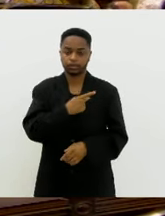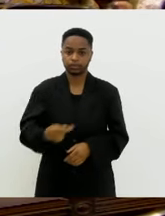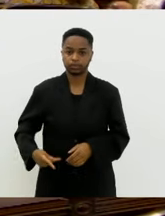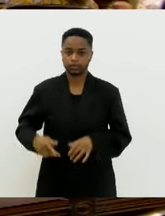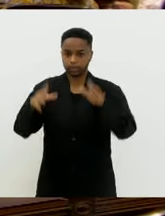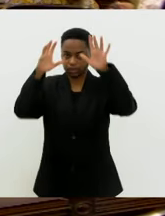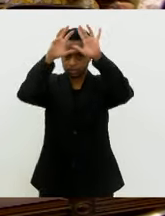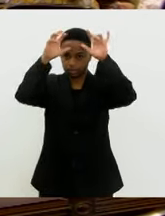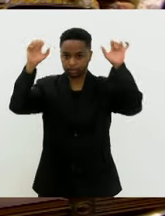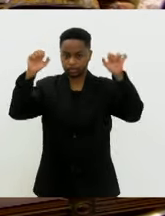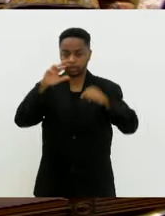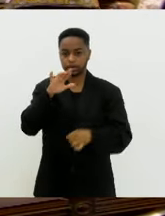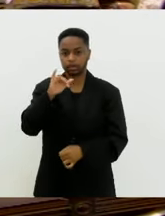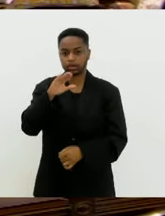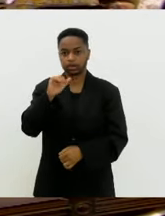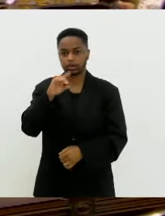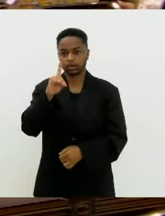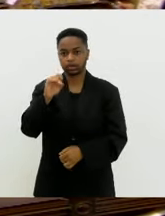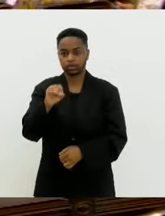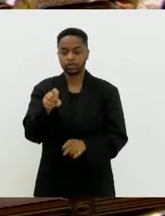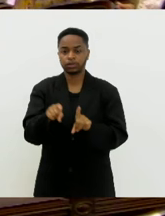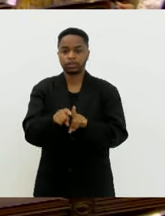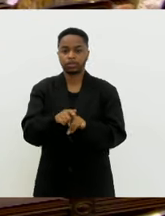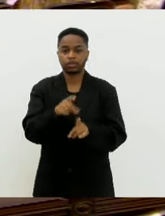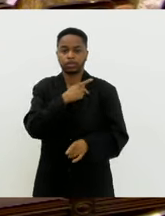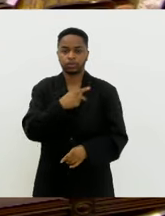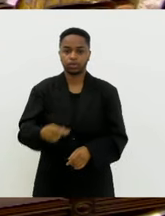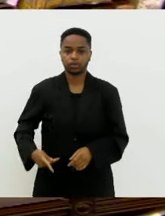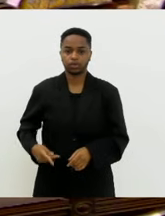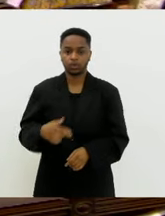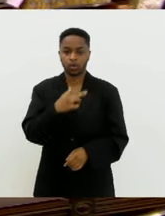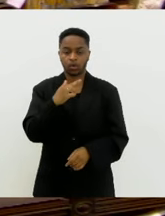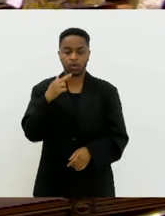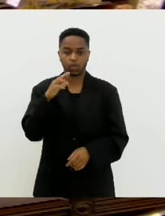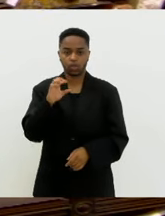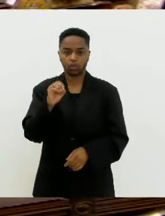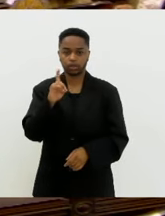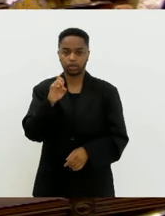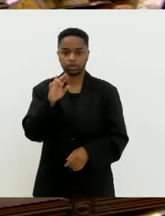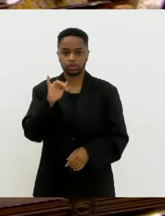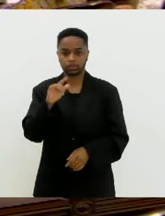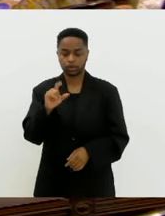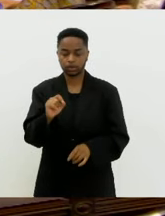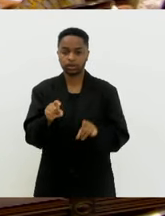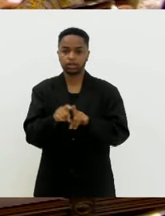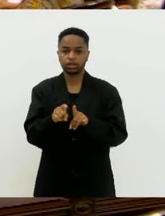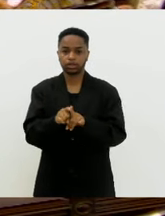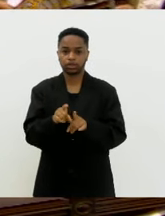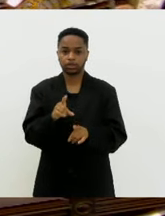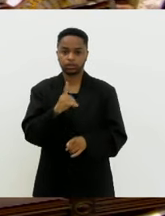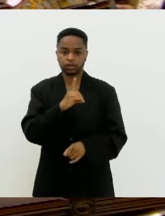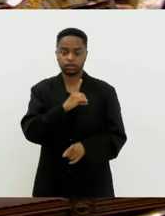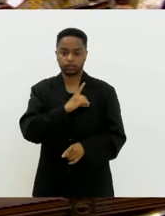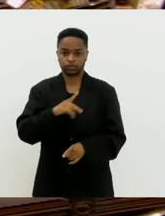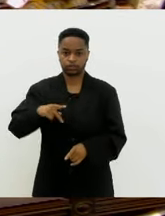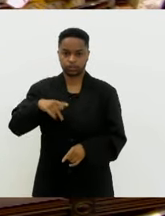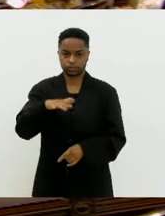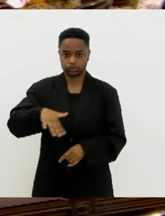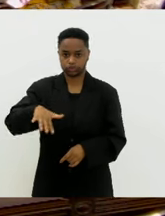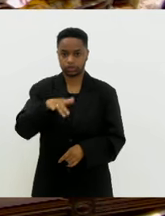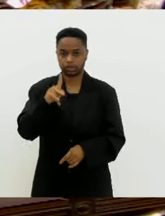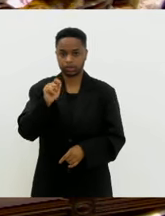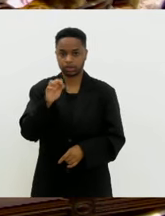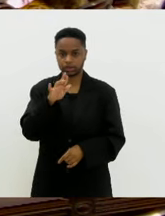Ricardo Cardoso, o presidente Rodrigo Nascimento e a defensora-geral Patrícia Cardoso. Queria saudar